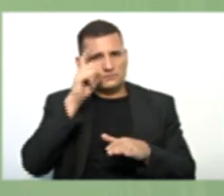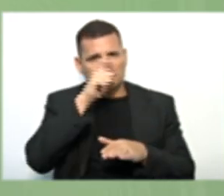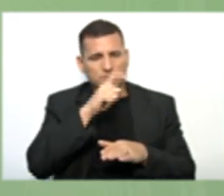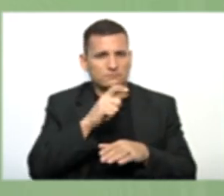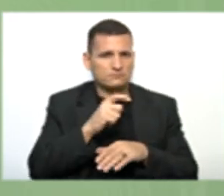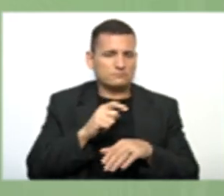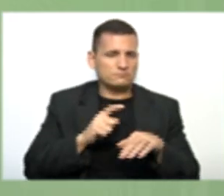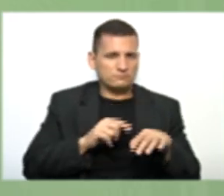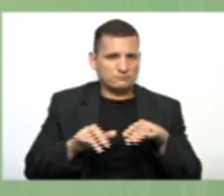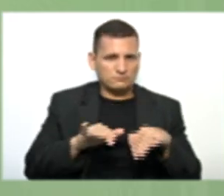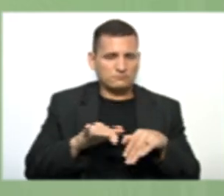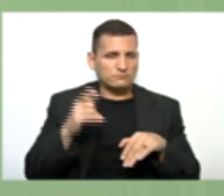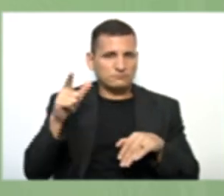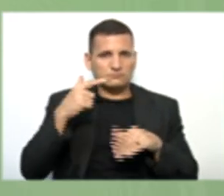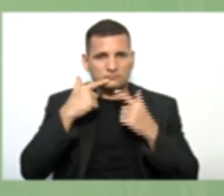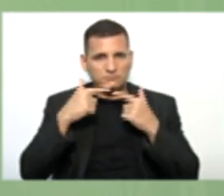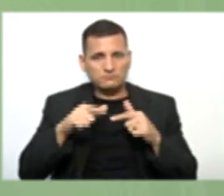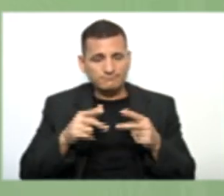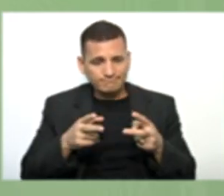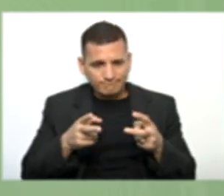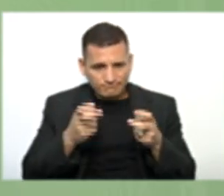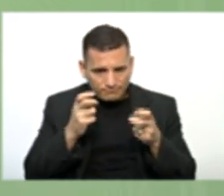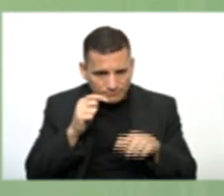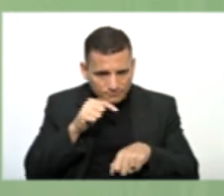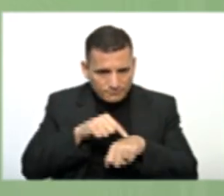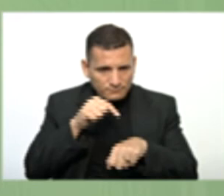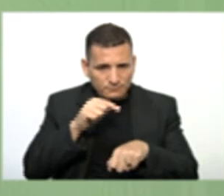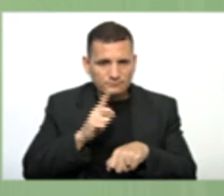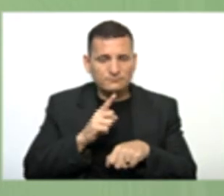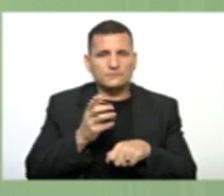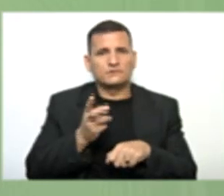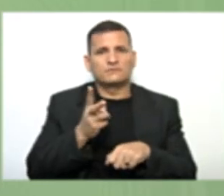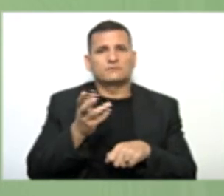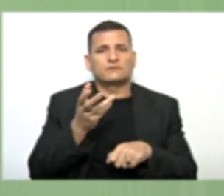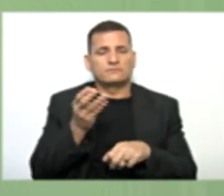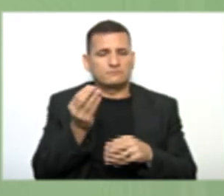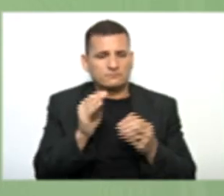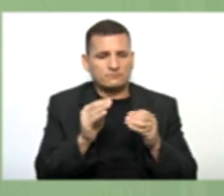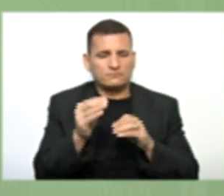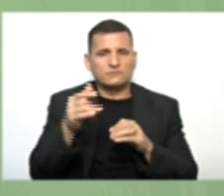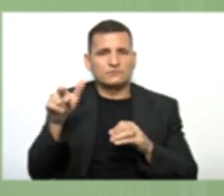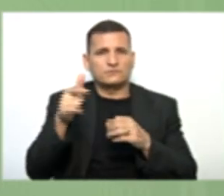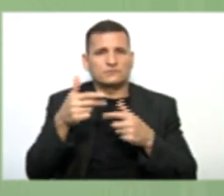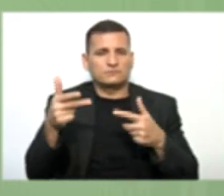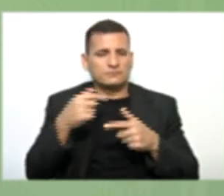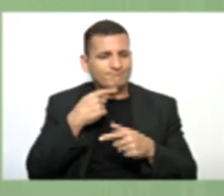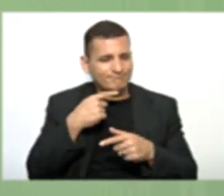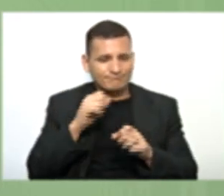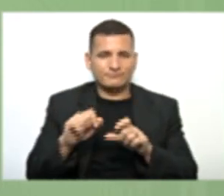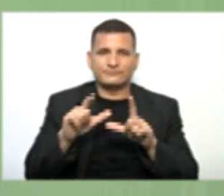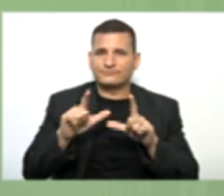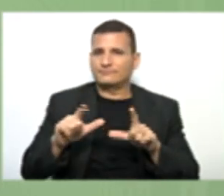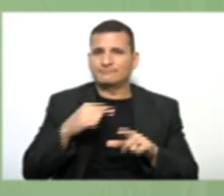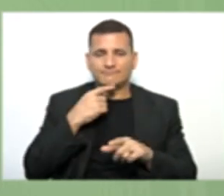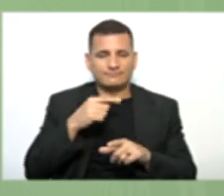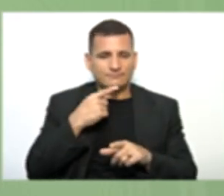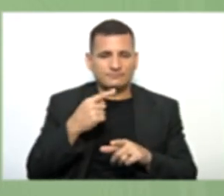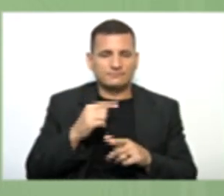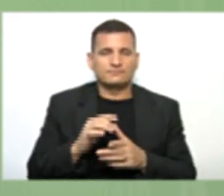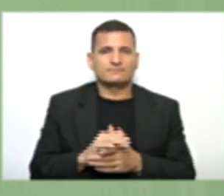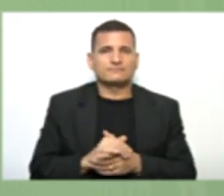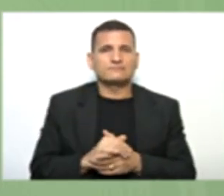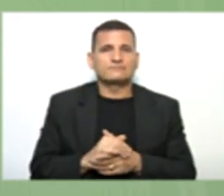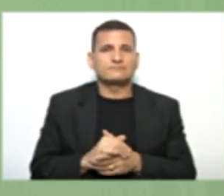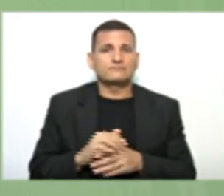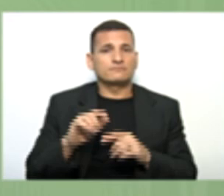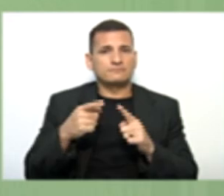quem programa em outra linguagem, já perceber isso logo de cara aqui. A gente sempre quer colocar outra coisa que não vai funcionar. Sim, mas